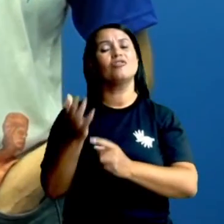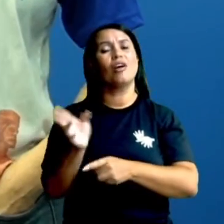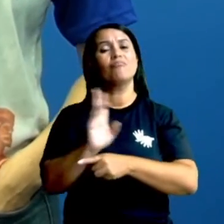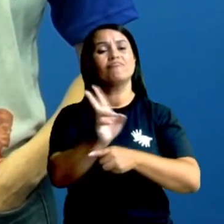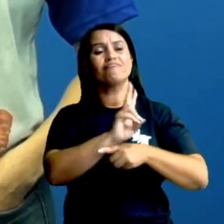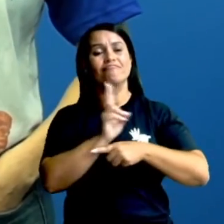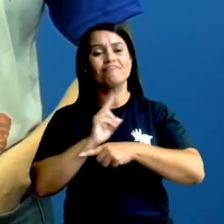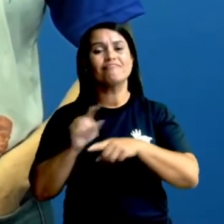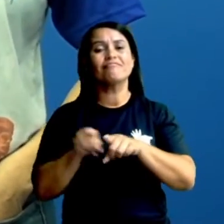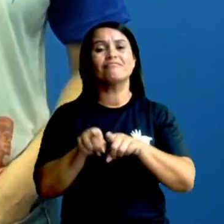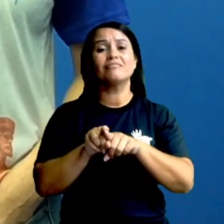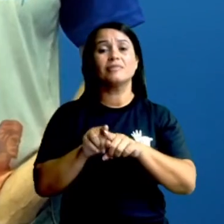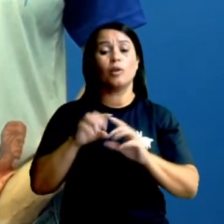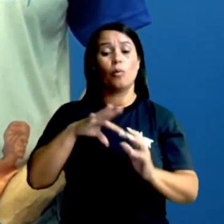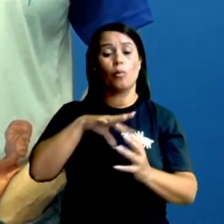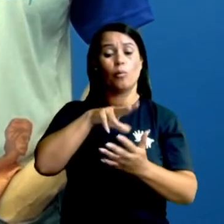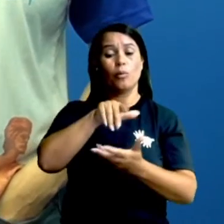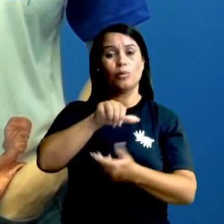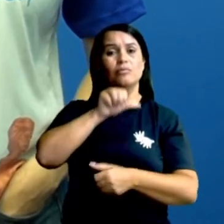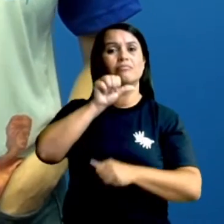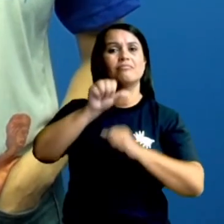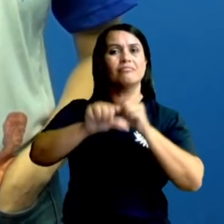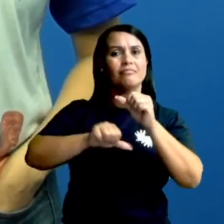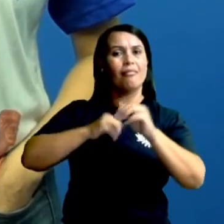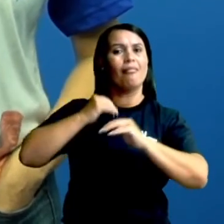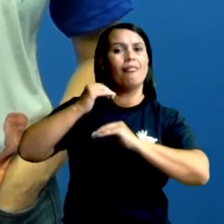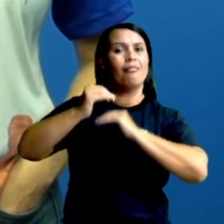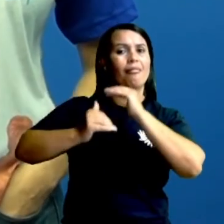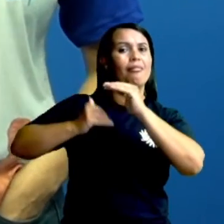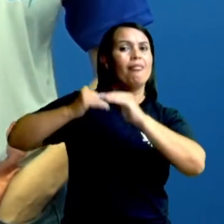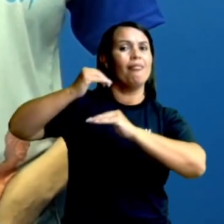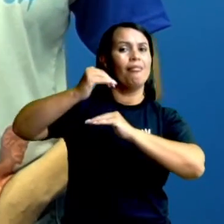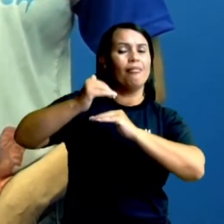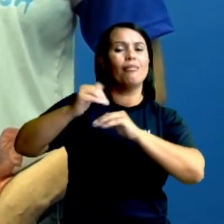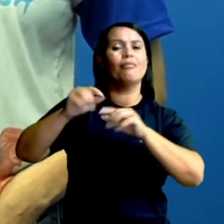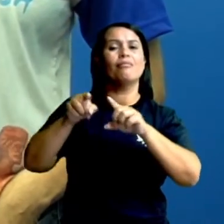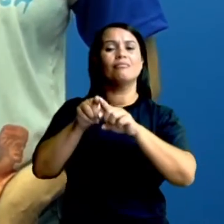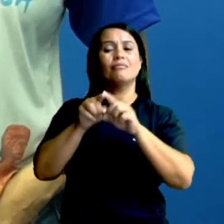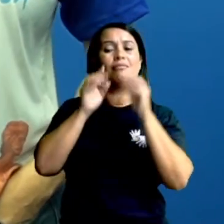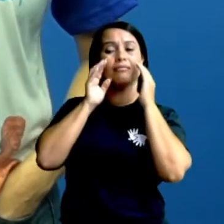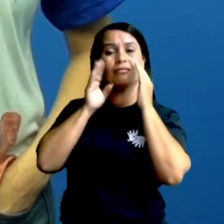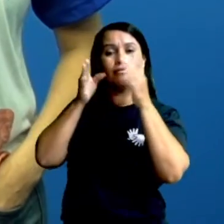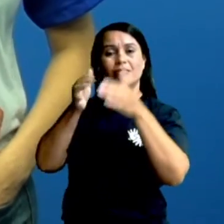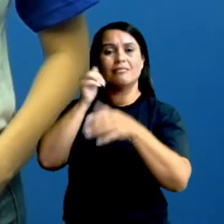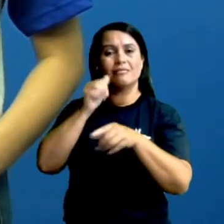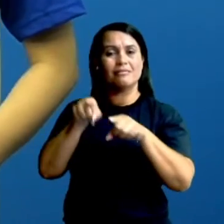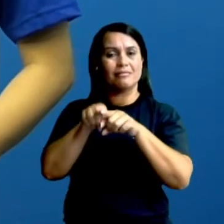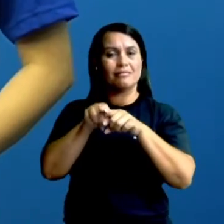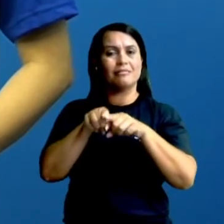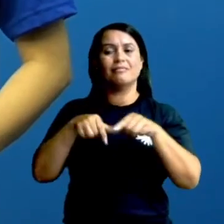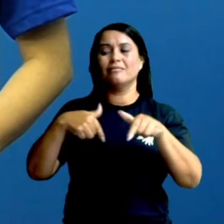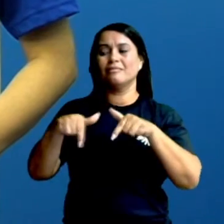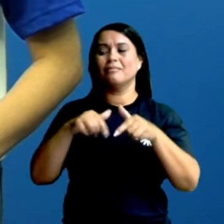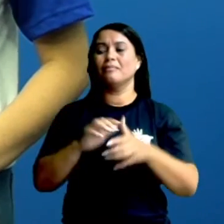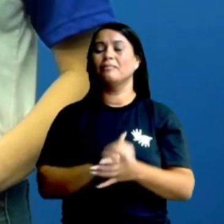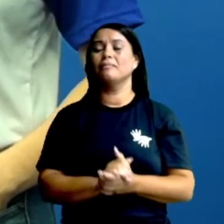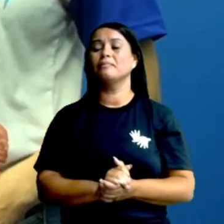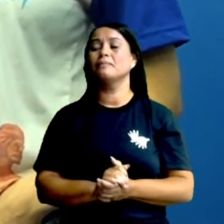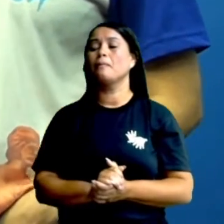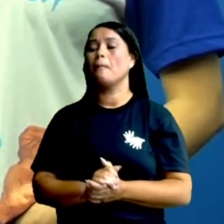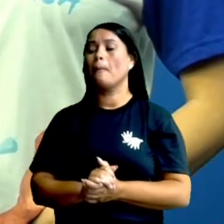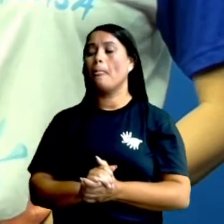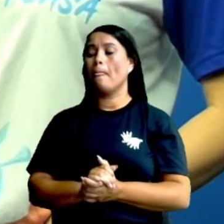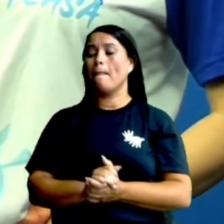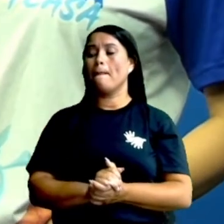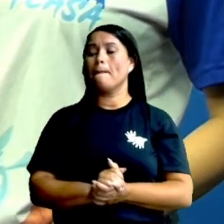está percebendo que o mundo está evoluindo nesse sentido, se tratando das mulheres no mercado de trabalho. Então, aqui,